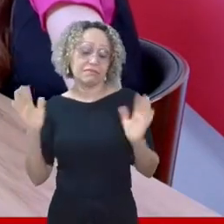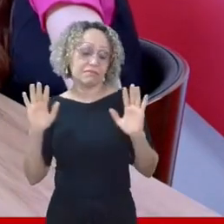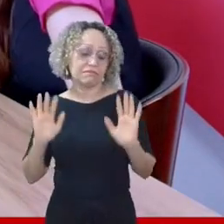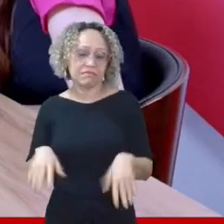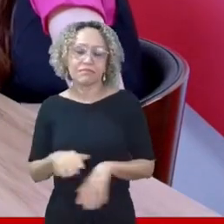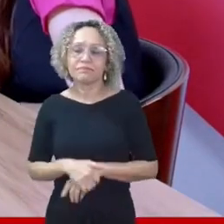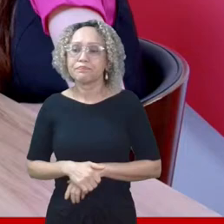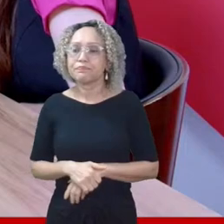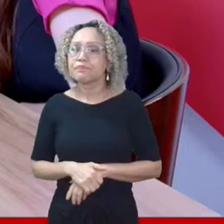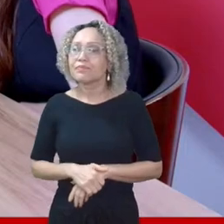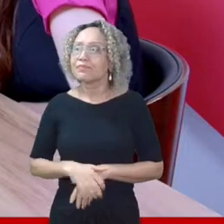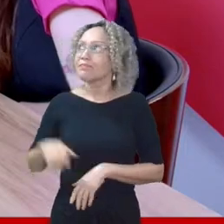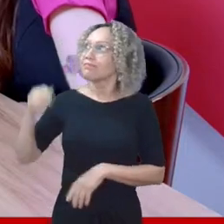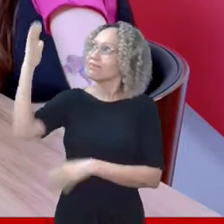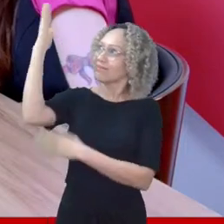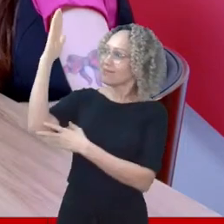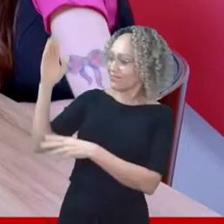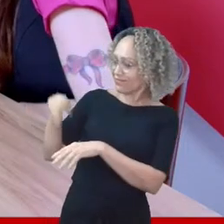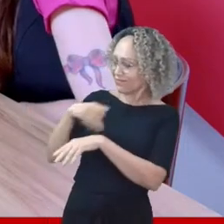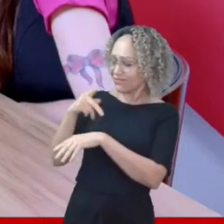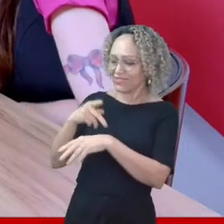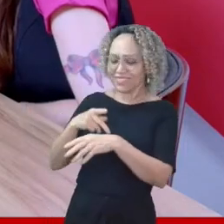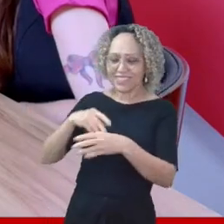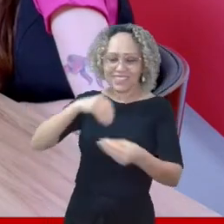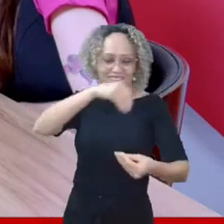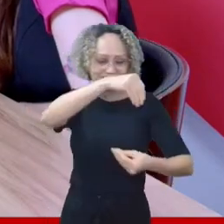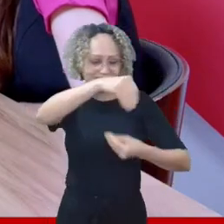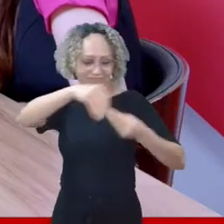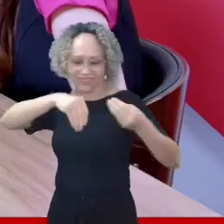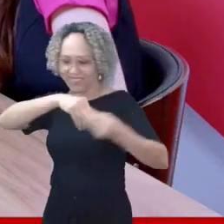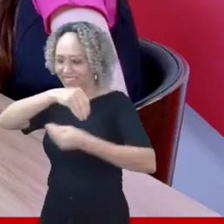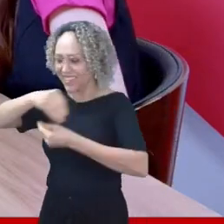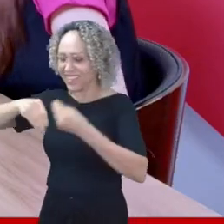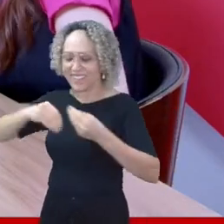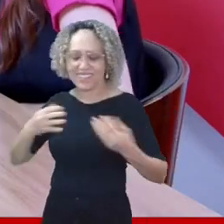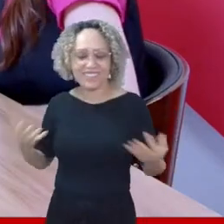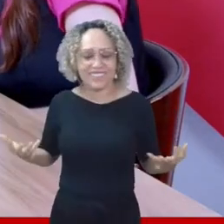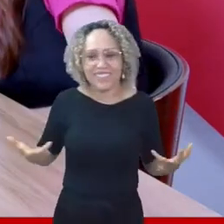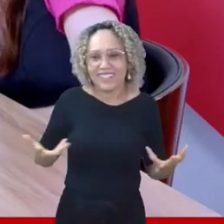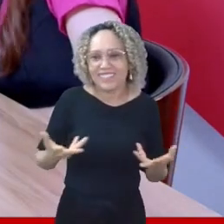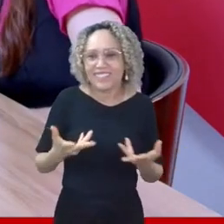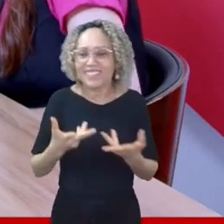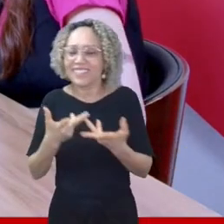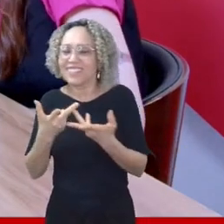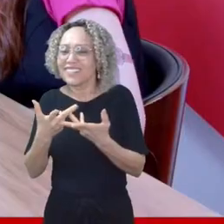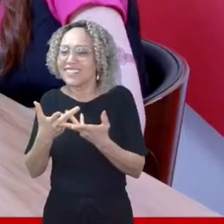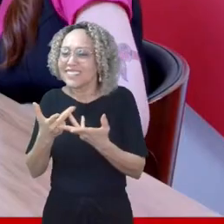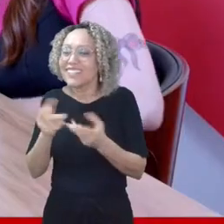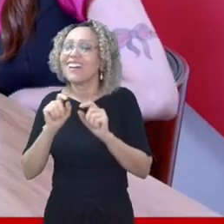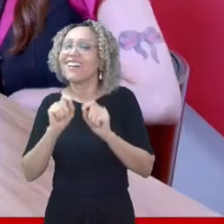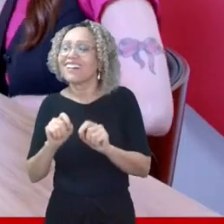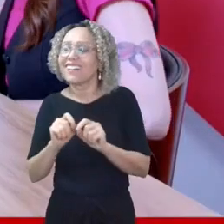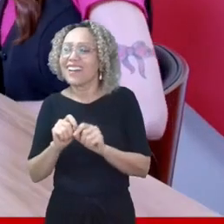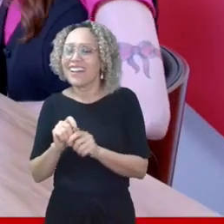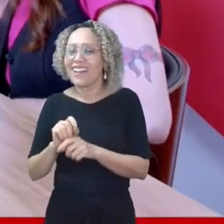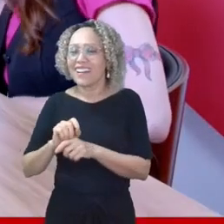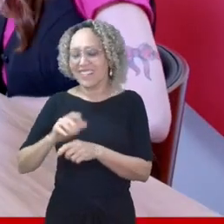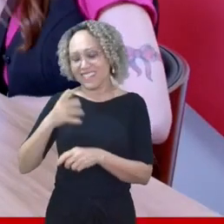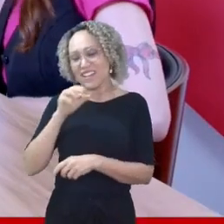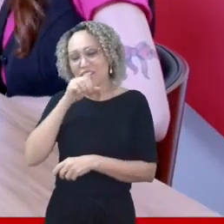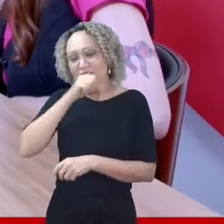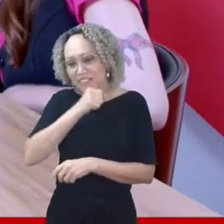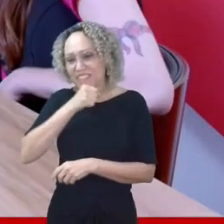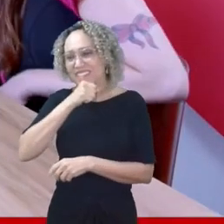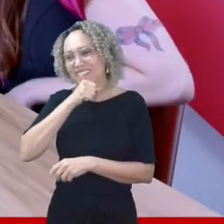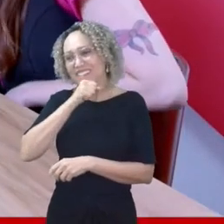país é uma mistura de tudo e mais um pouco. É uma coisa maravilhosa, né? E que dá certo, né? O suco do Brasil. É o puro suco do Brasil, exato.